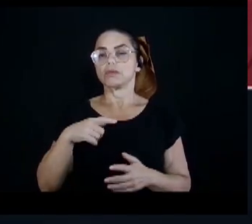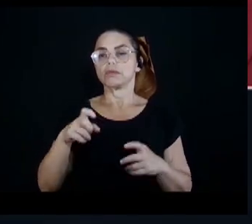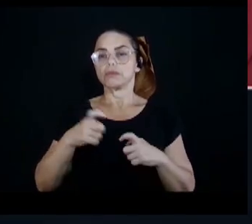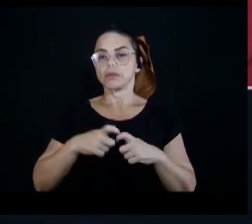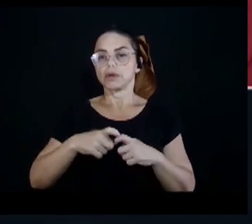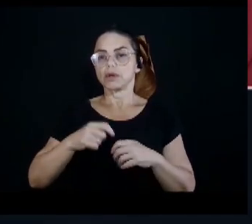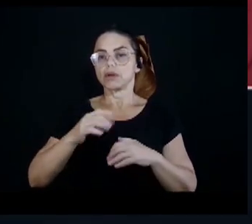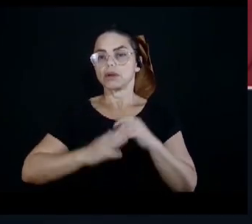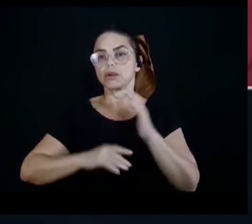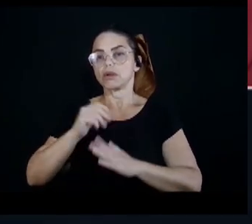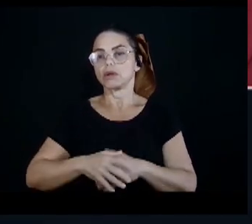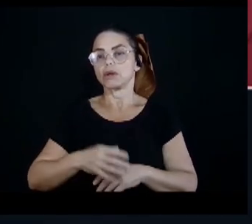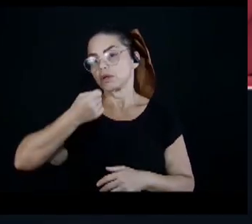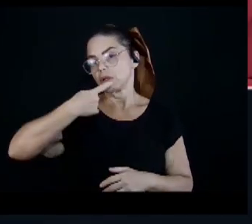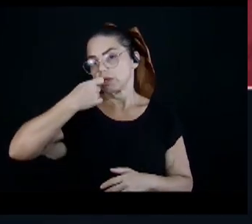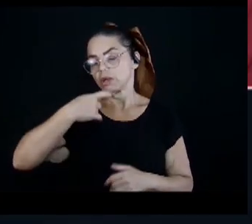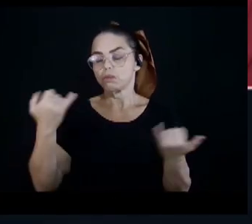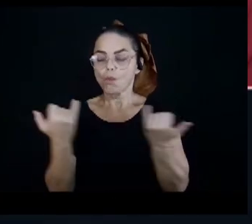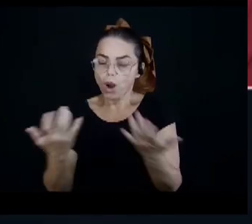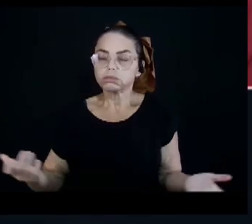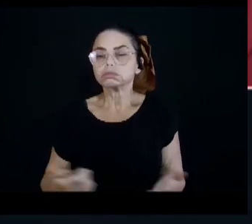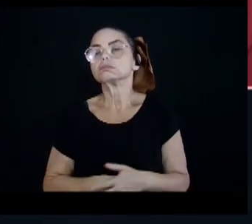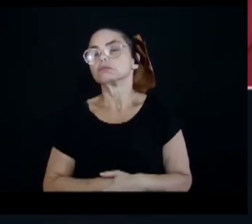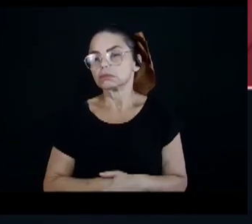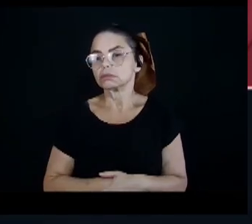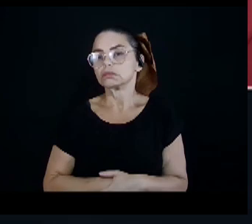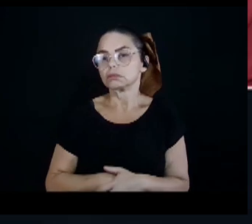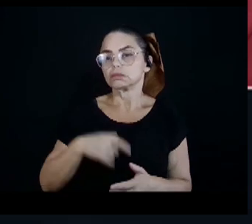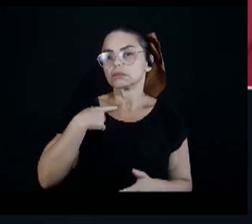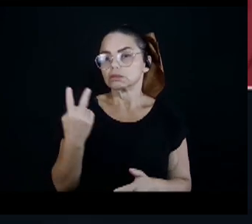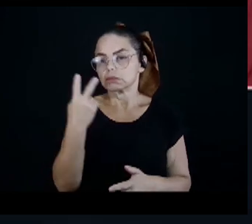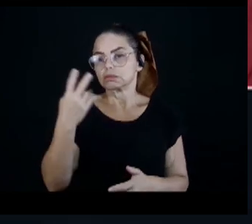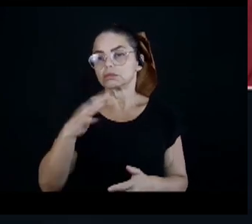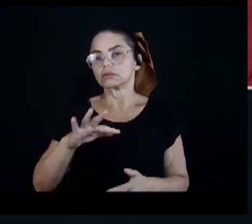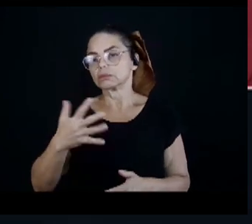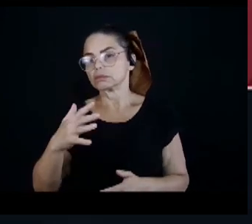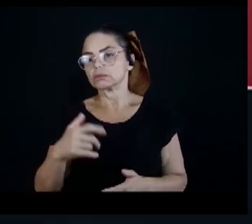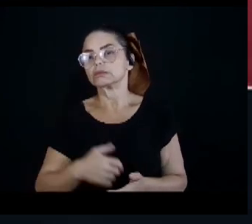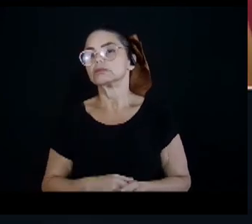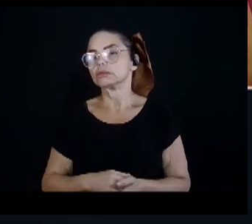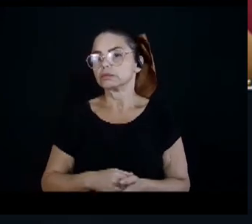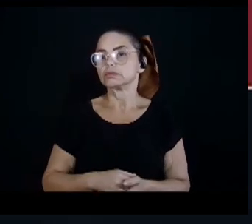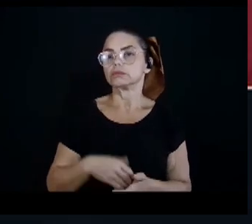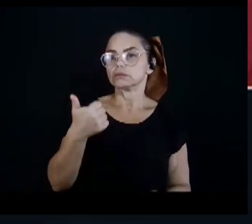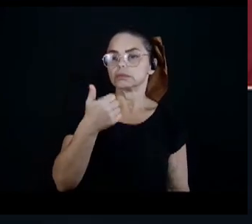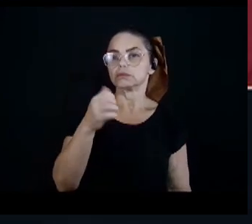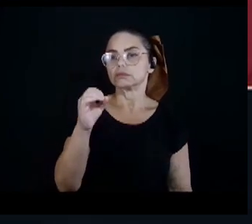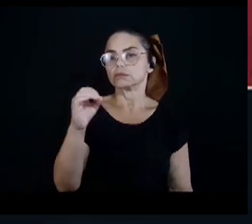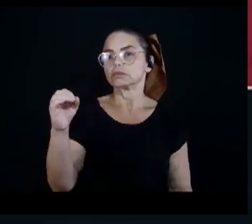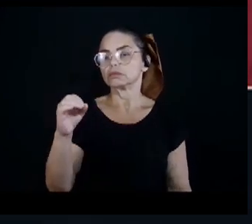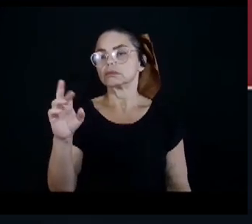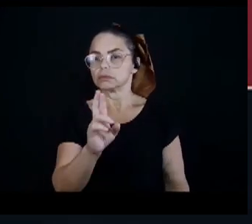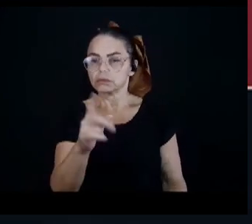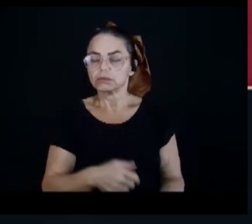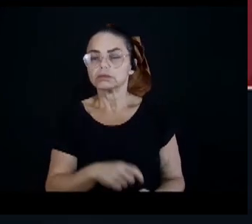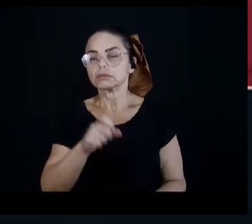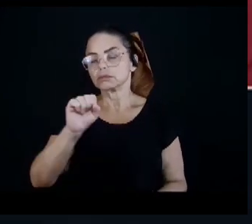medicamento e ele tem um valor aí aproximado de R$600. Então, sim,